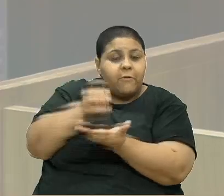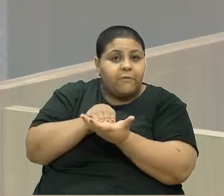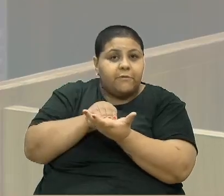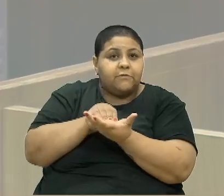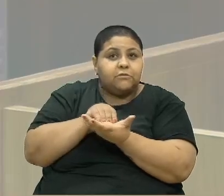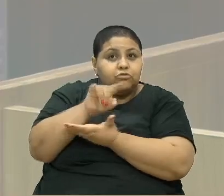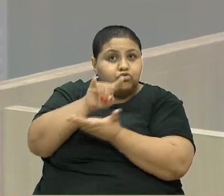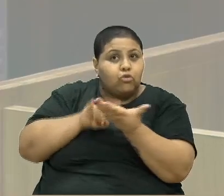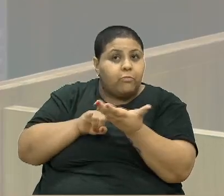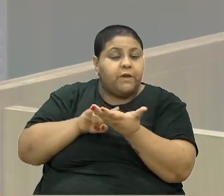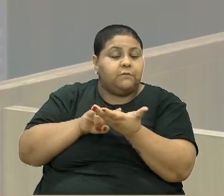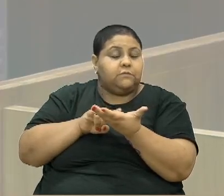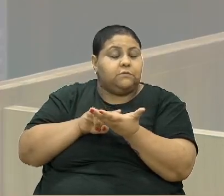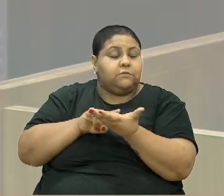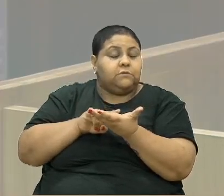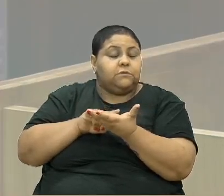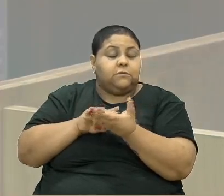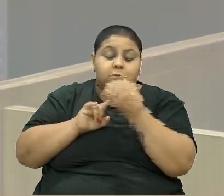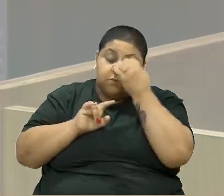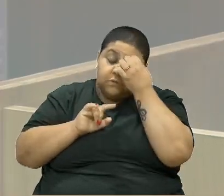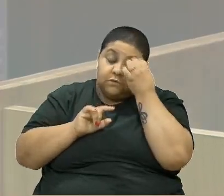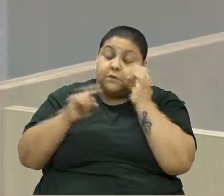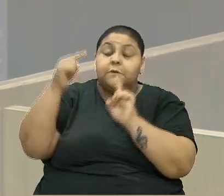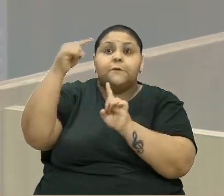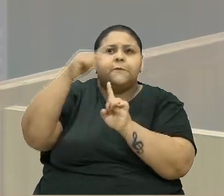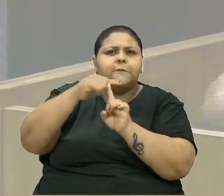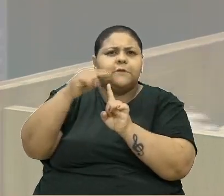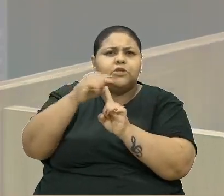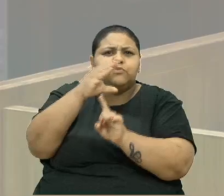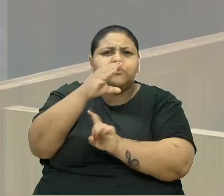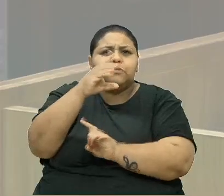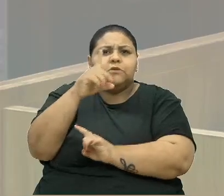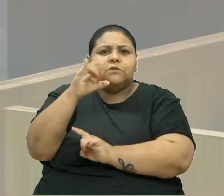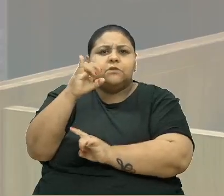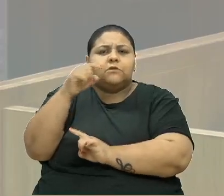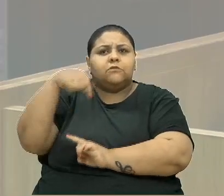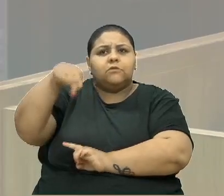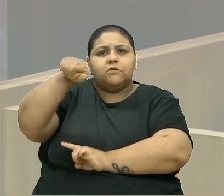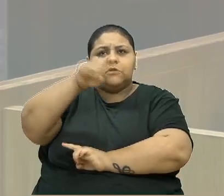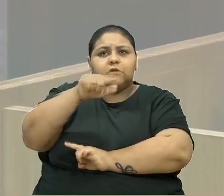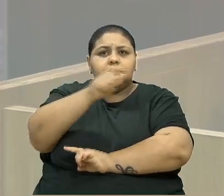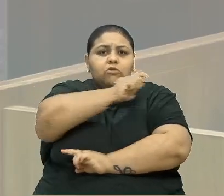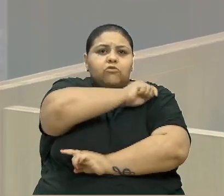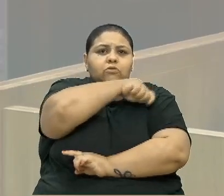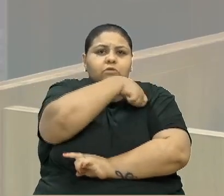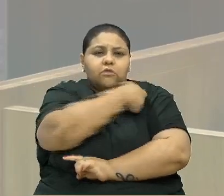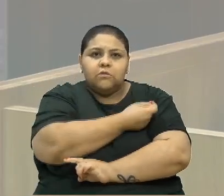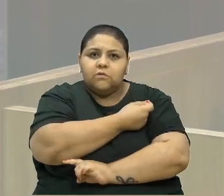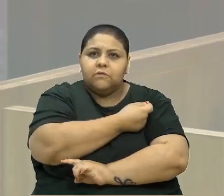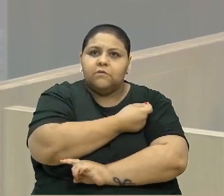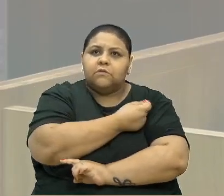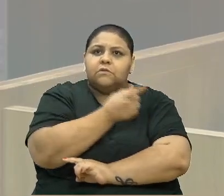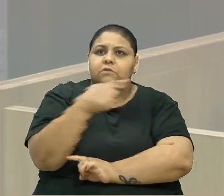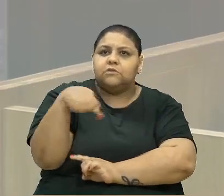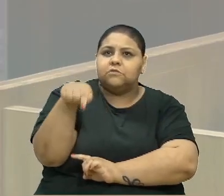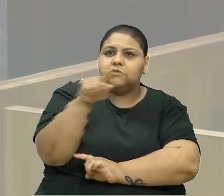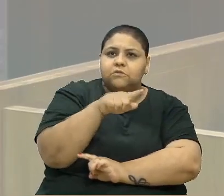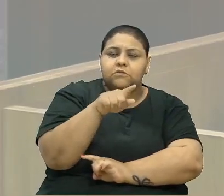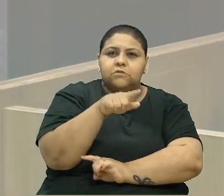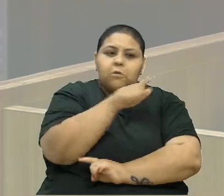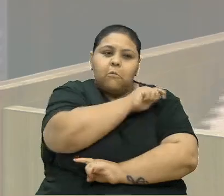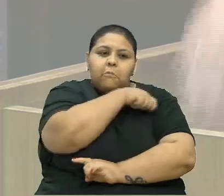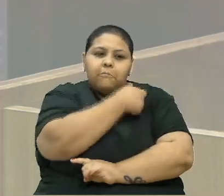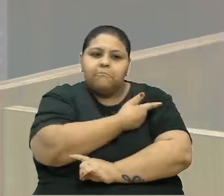nos anais dessa casa. Que tipo de CPI que nós vamos fiscalizar, que nós vamos